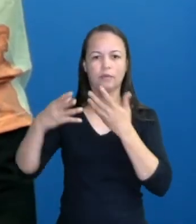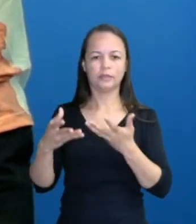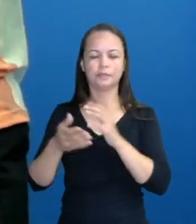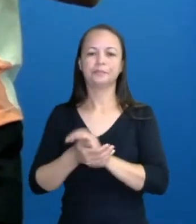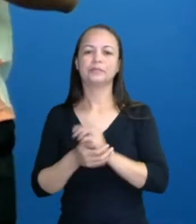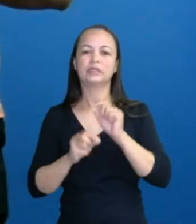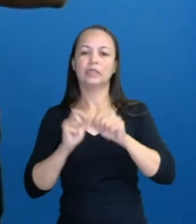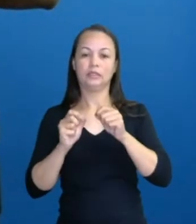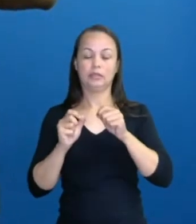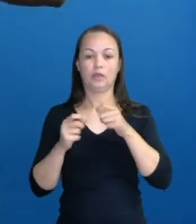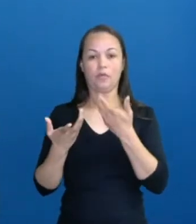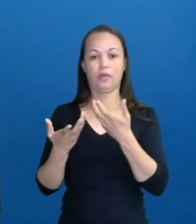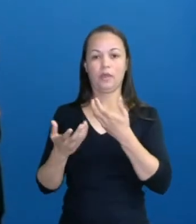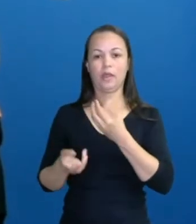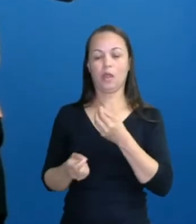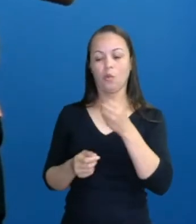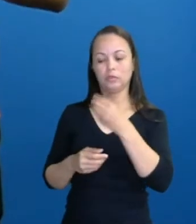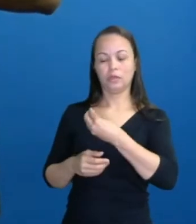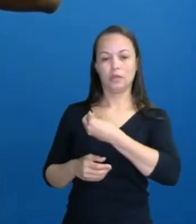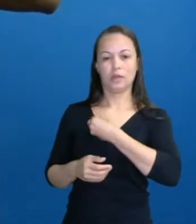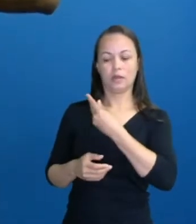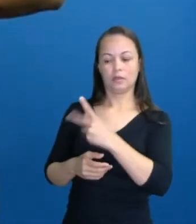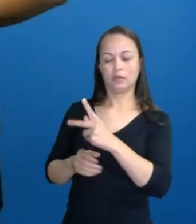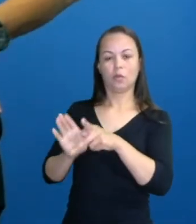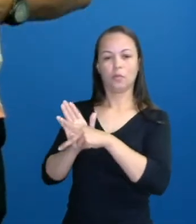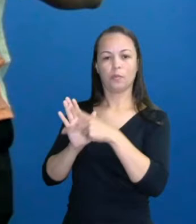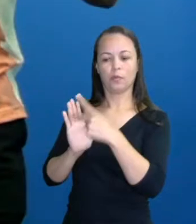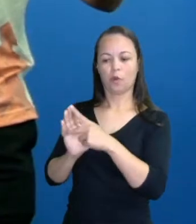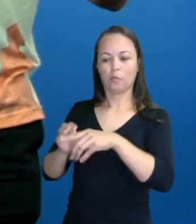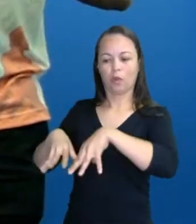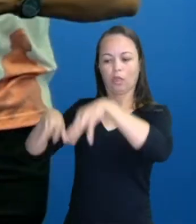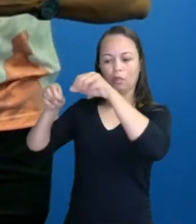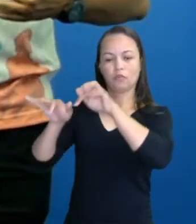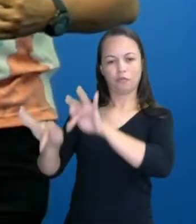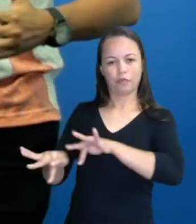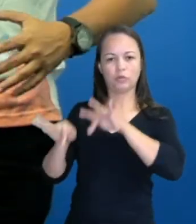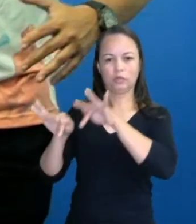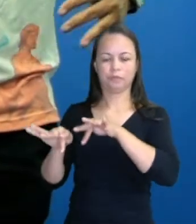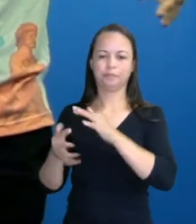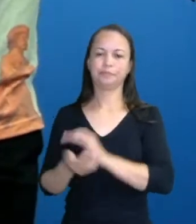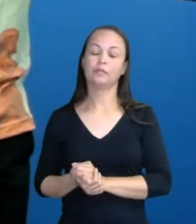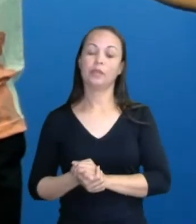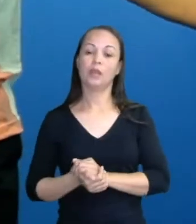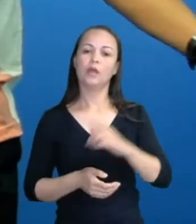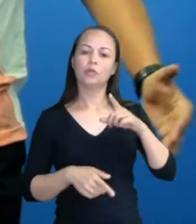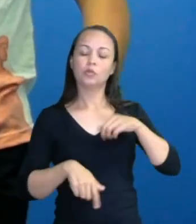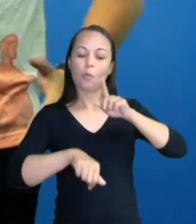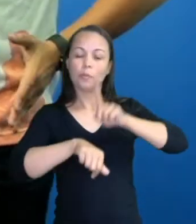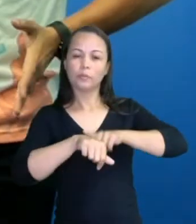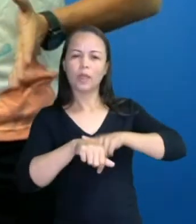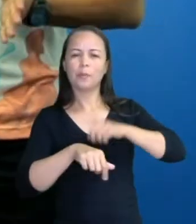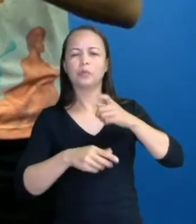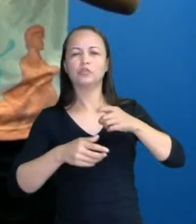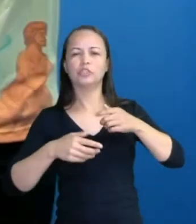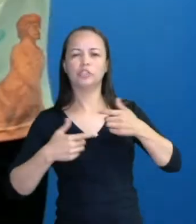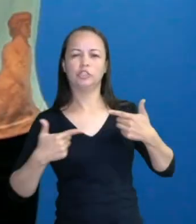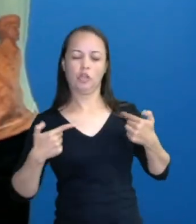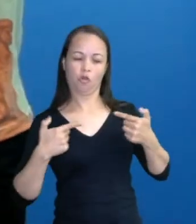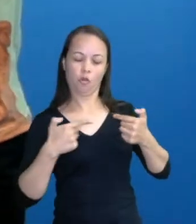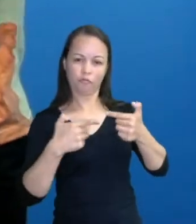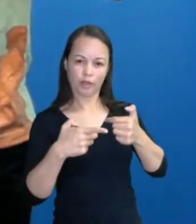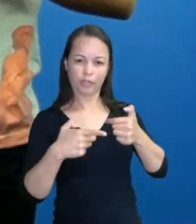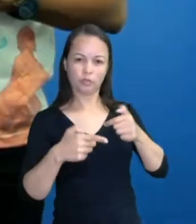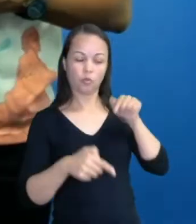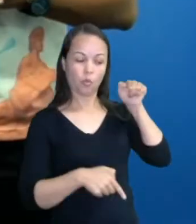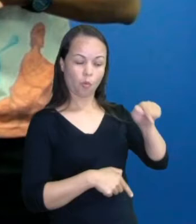residência do senhor feudal, do dono da propriedade. Em tempos de conflito, esses servos vão para dentro